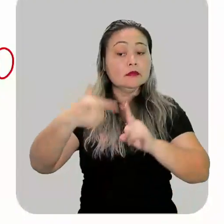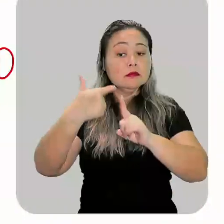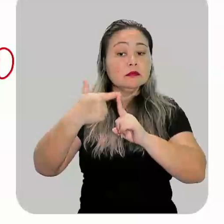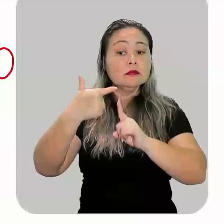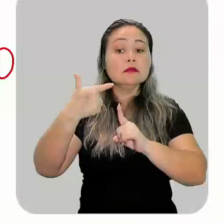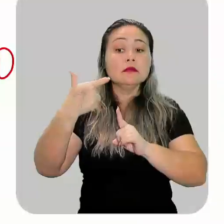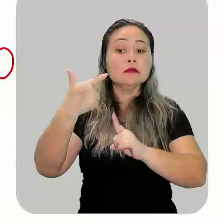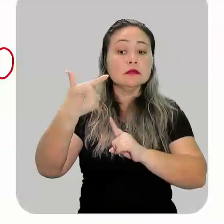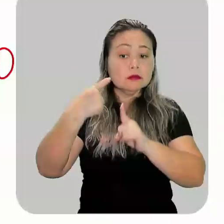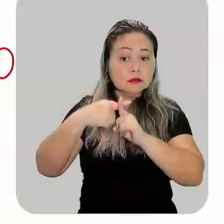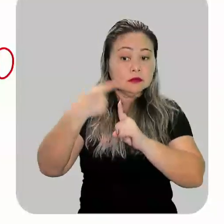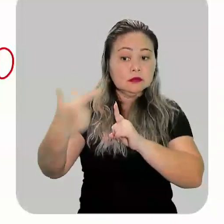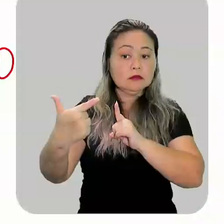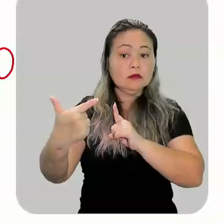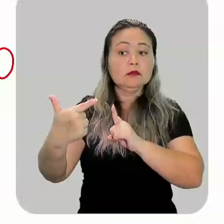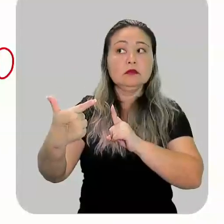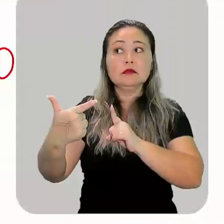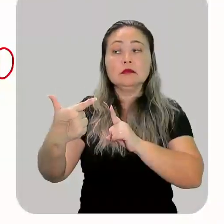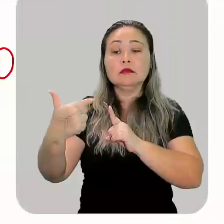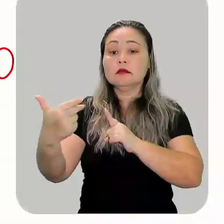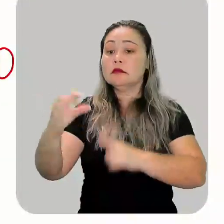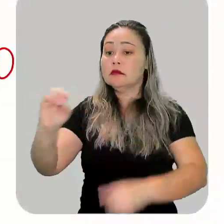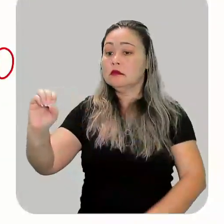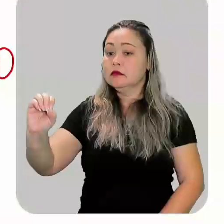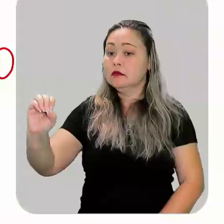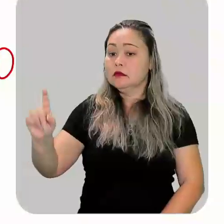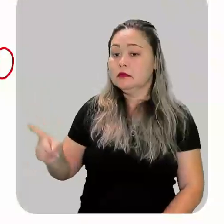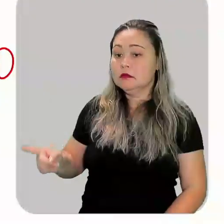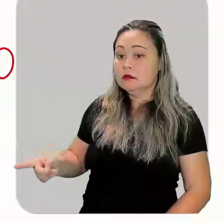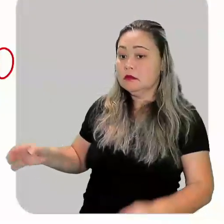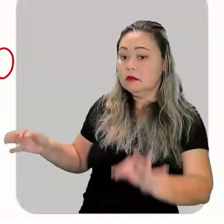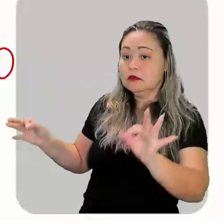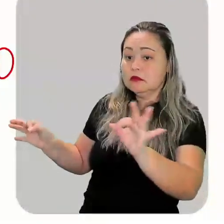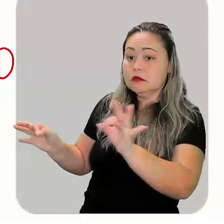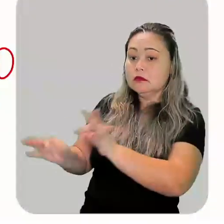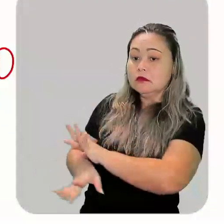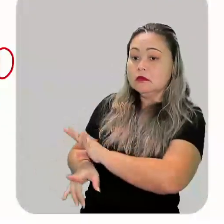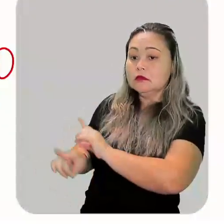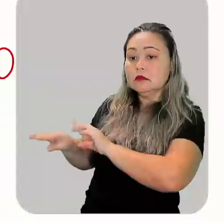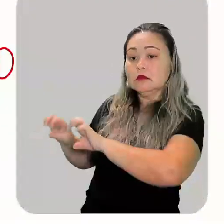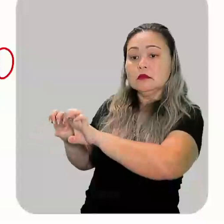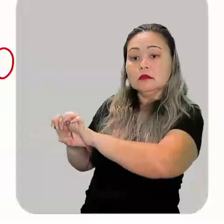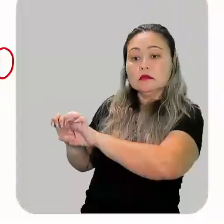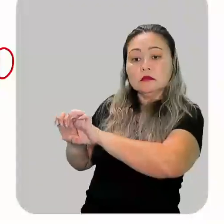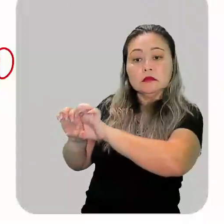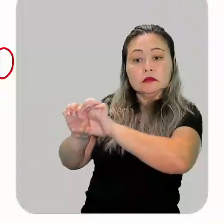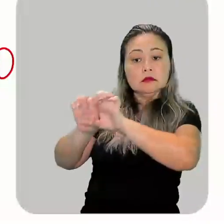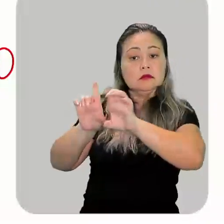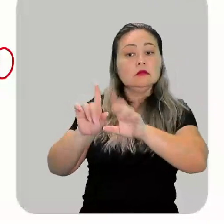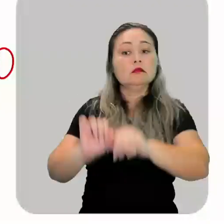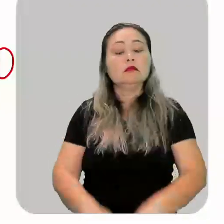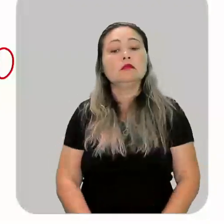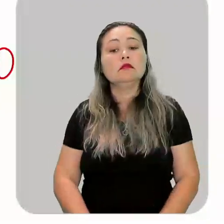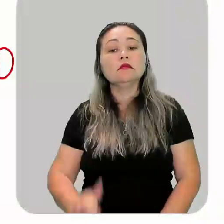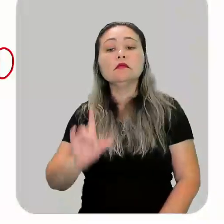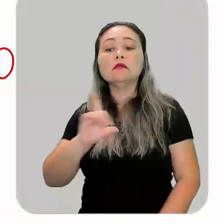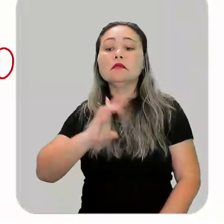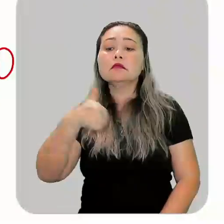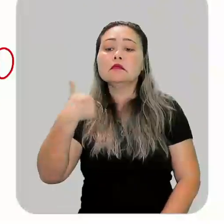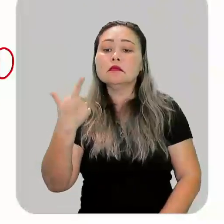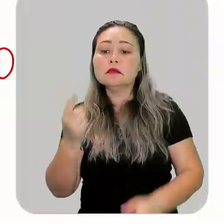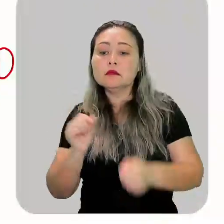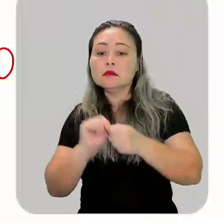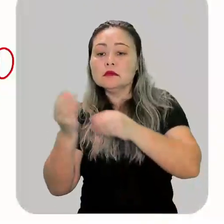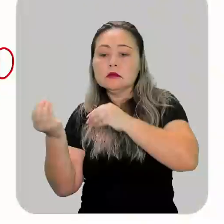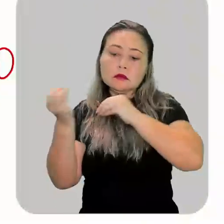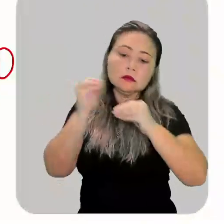Positivo. Igual a 0. 0. Pronto, essa é a nossa equação. Se tivesse passado menos